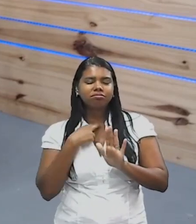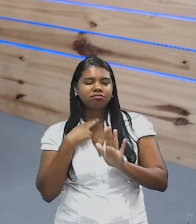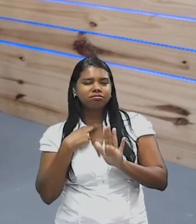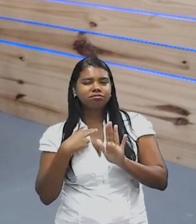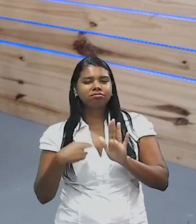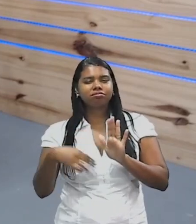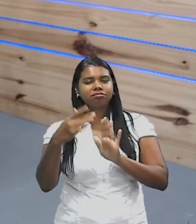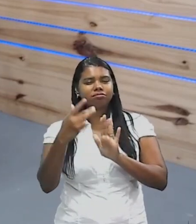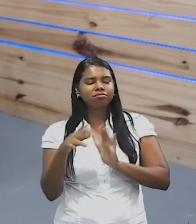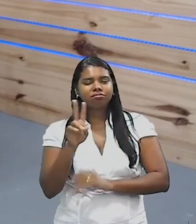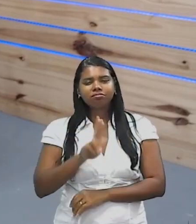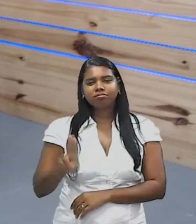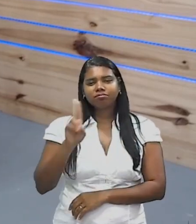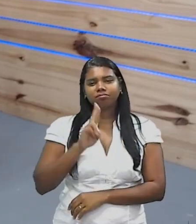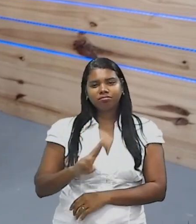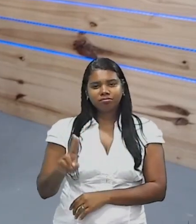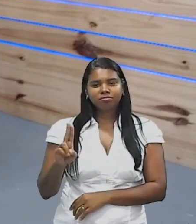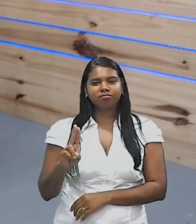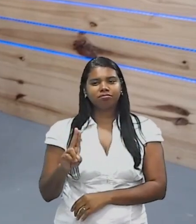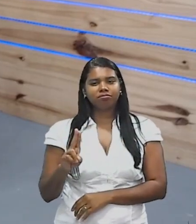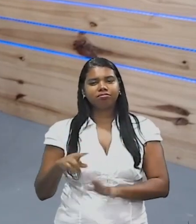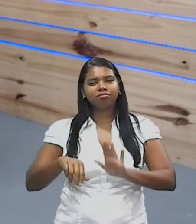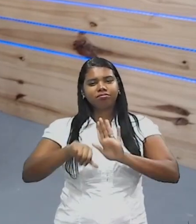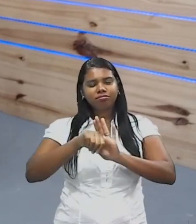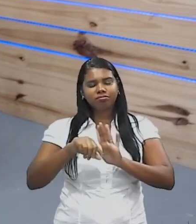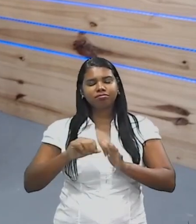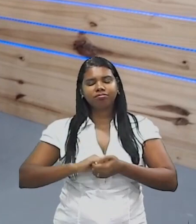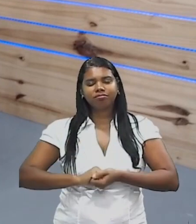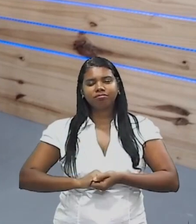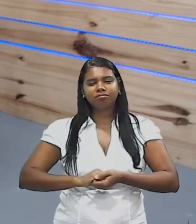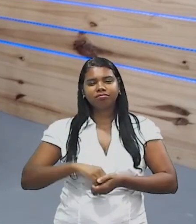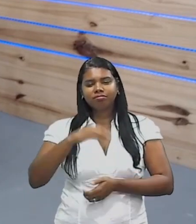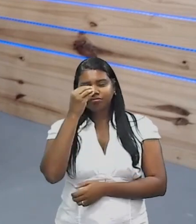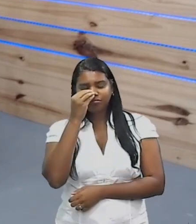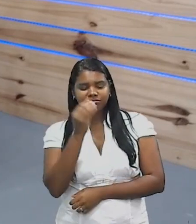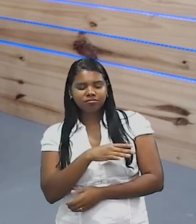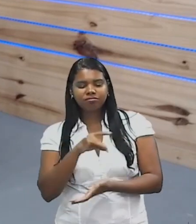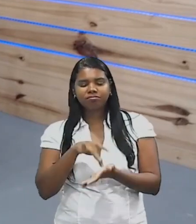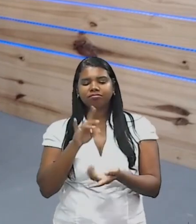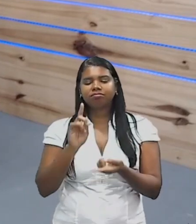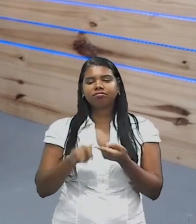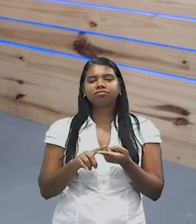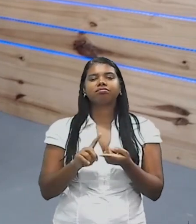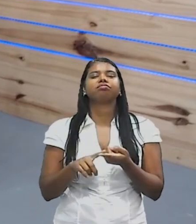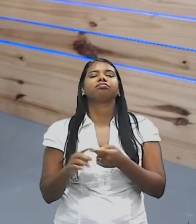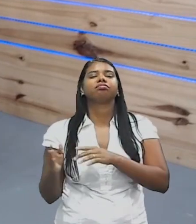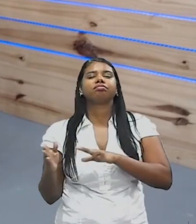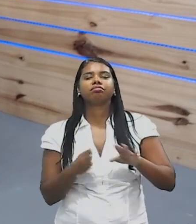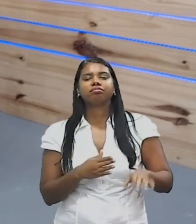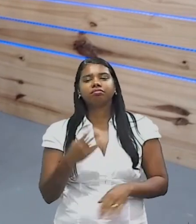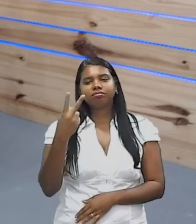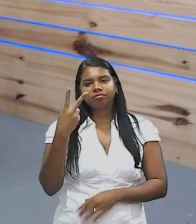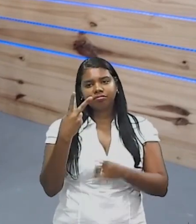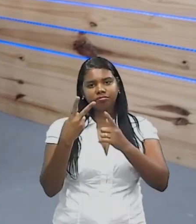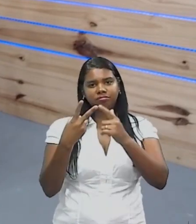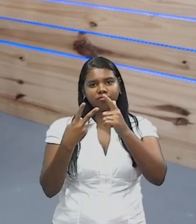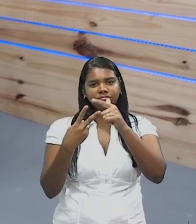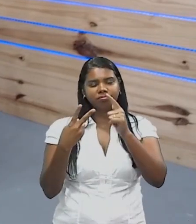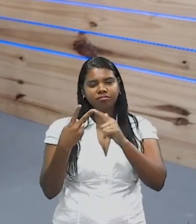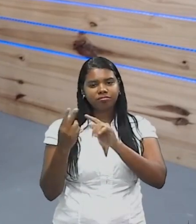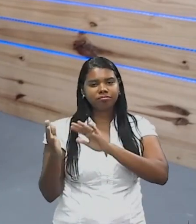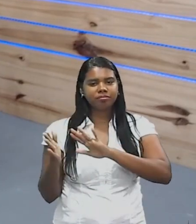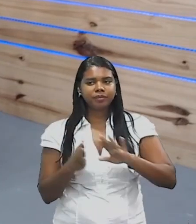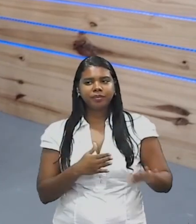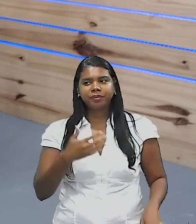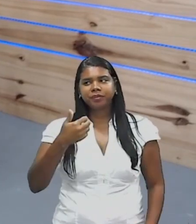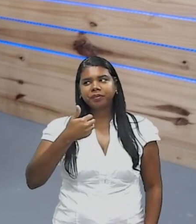forma alguma para discriminação, certo? E aí são dois efeitos no marketing. O